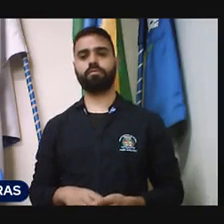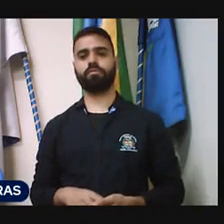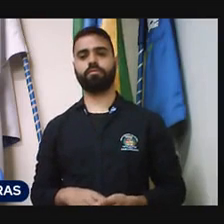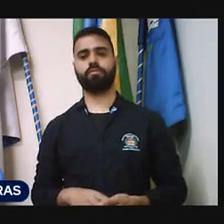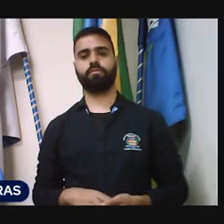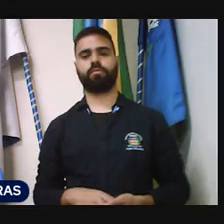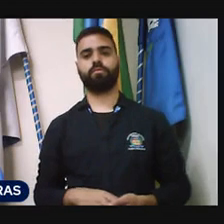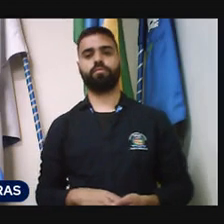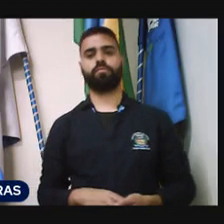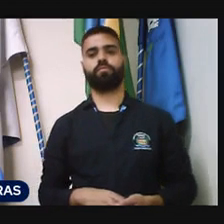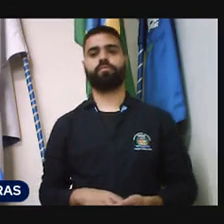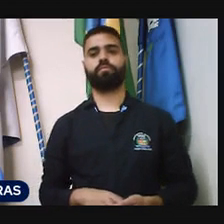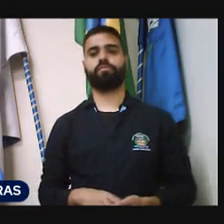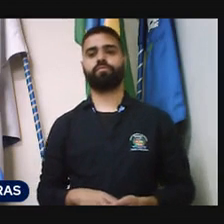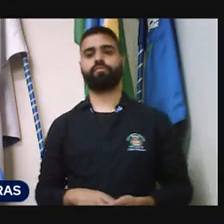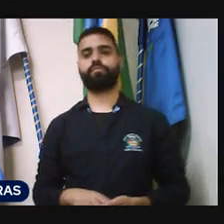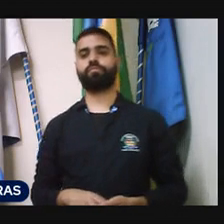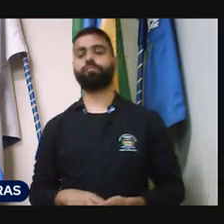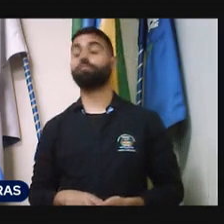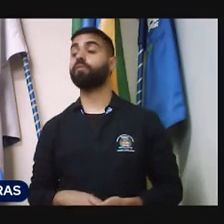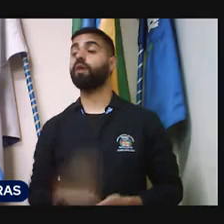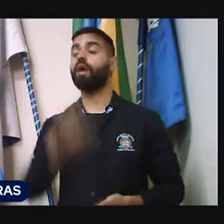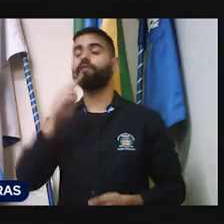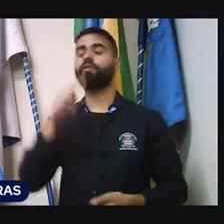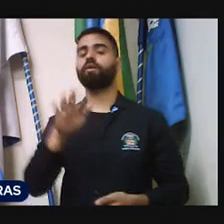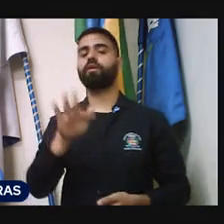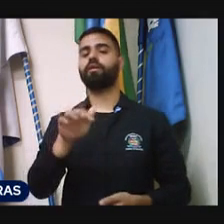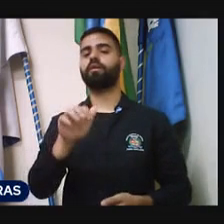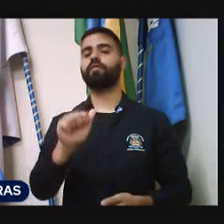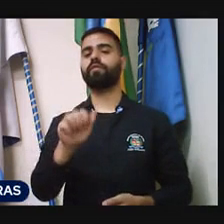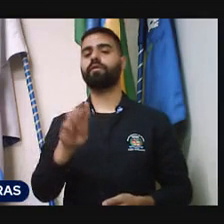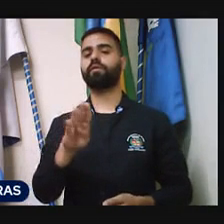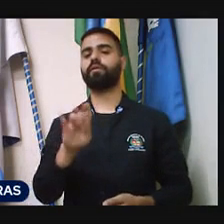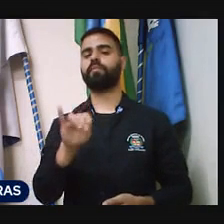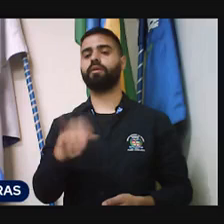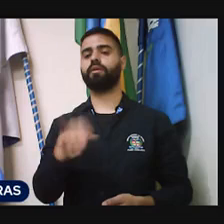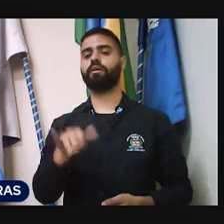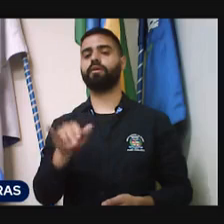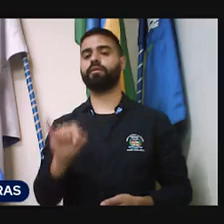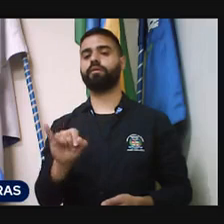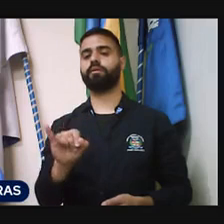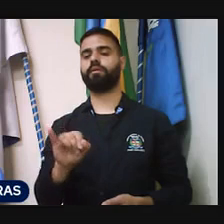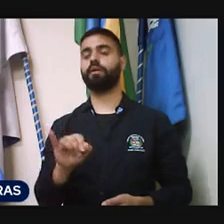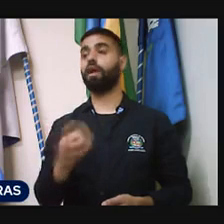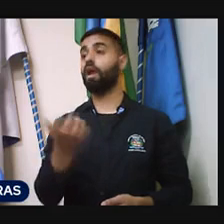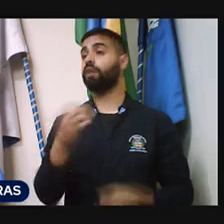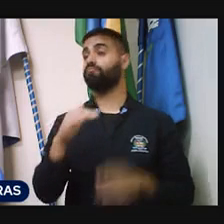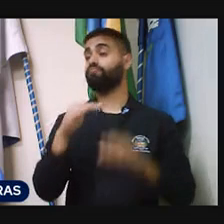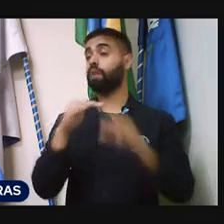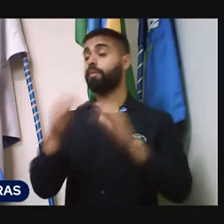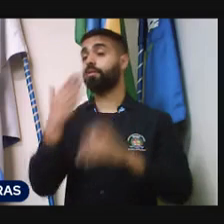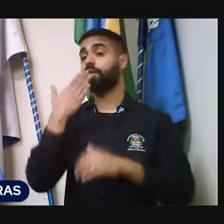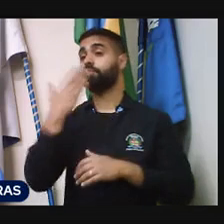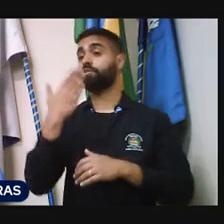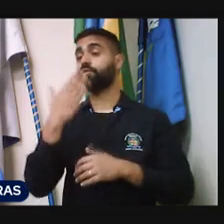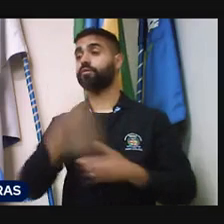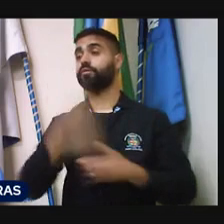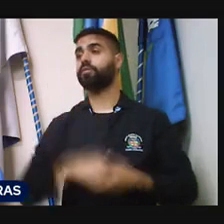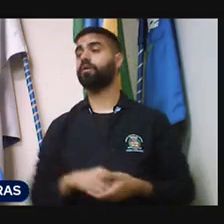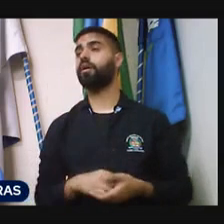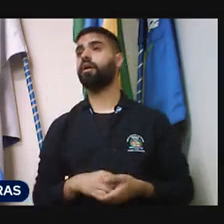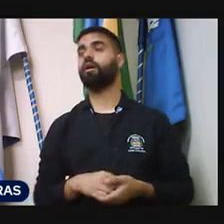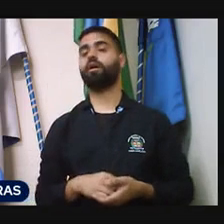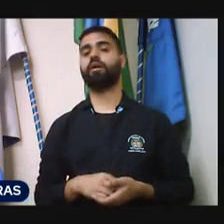nossas prerrogativas na forma regimental ouvido o douto plenário desta casa Legislativa requer encaminhamento do presente requerimento